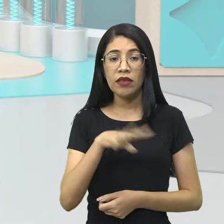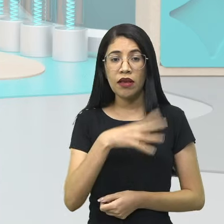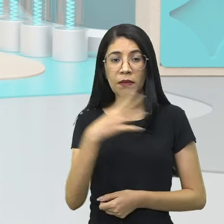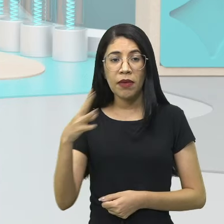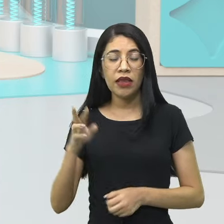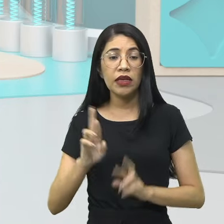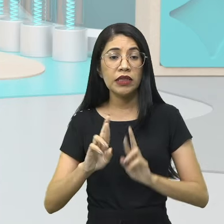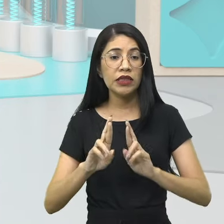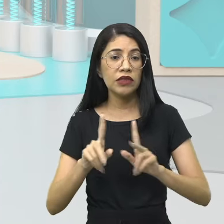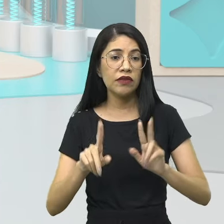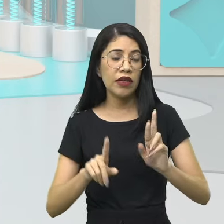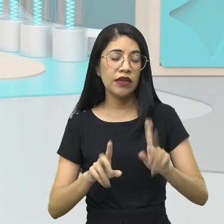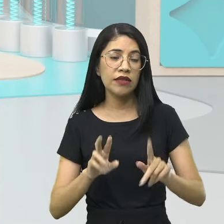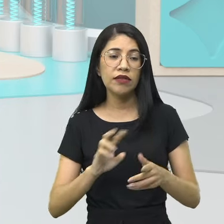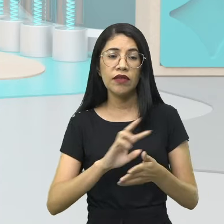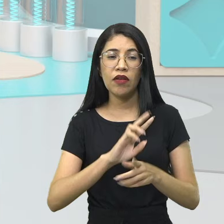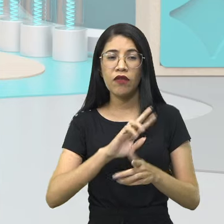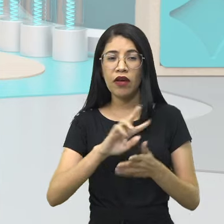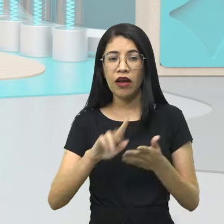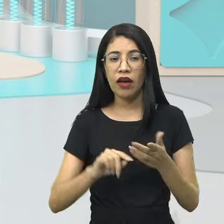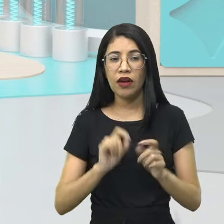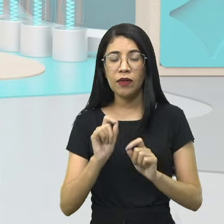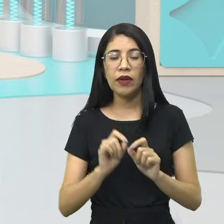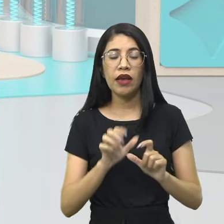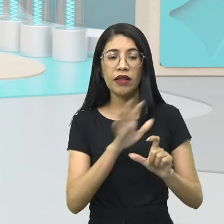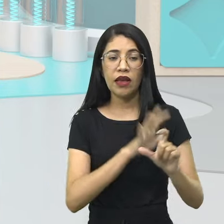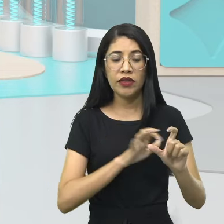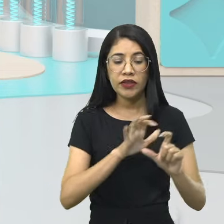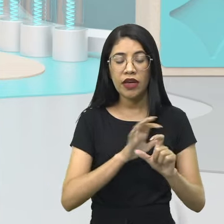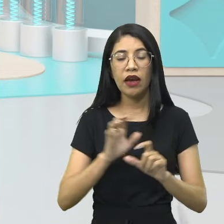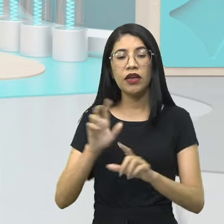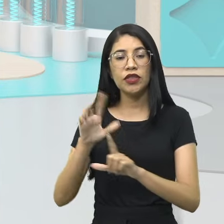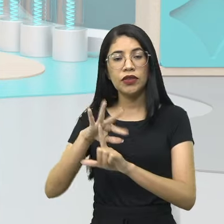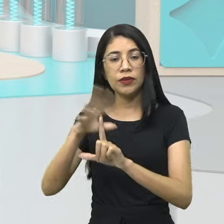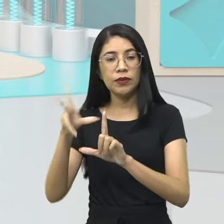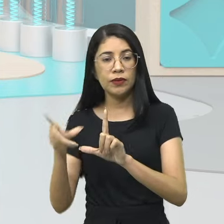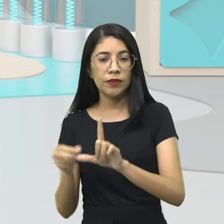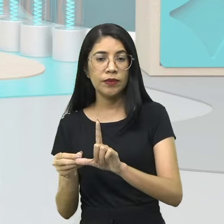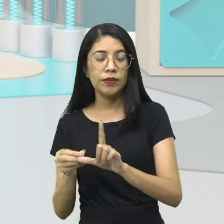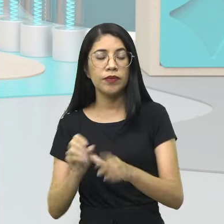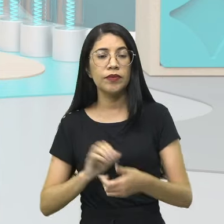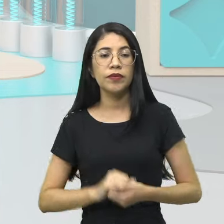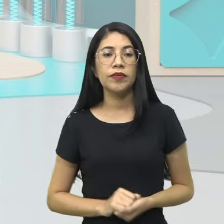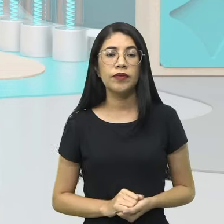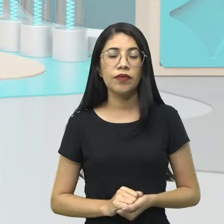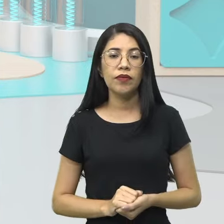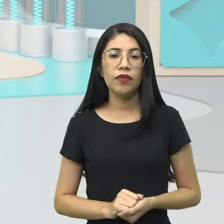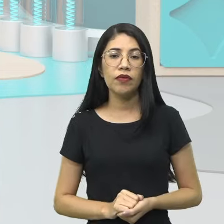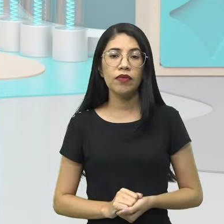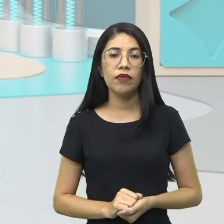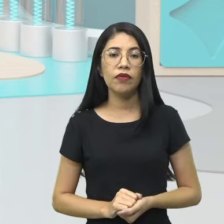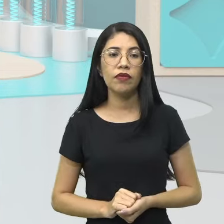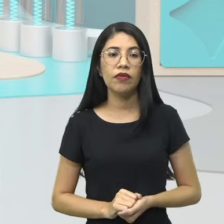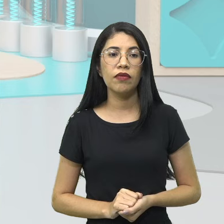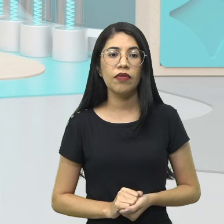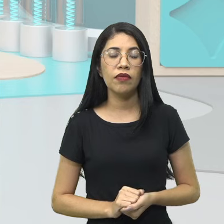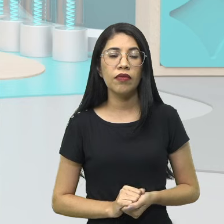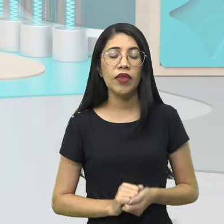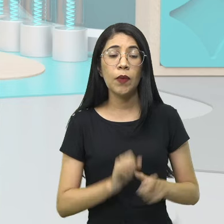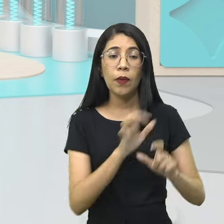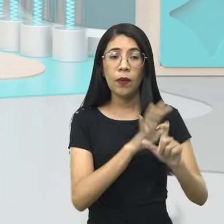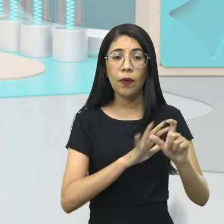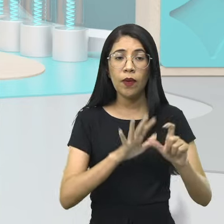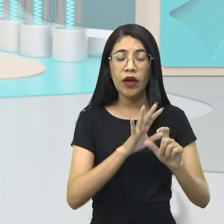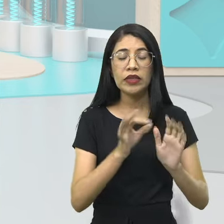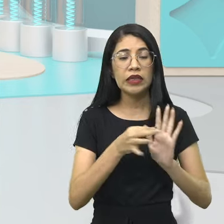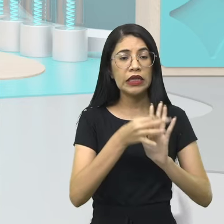para vocês para a gente observar, né? Aí mais sobre charge, mais sobre o cartoon, tá? Então, a charge, né,